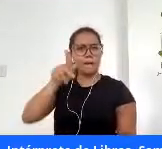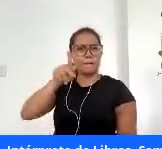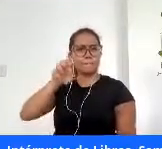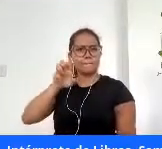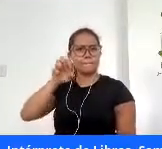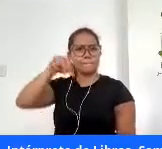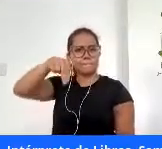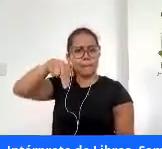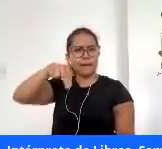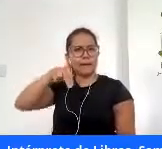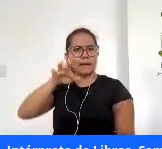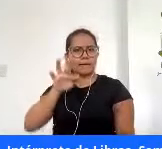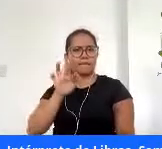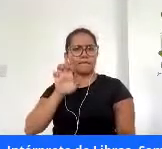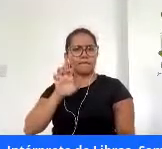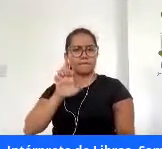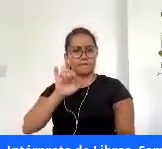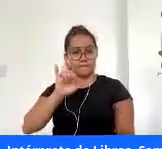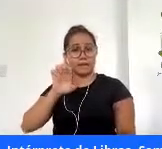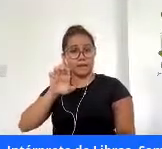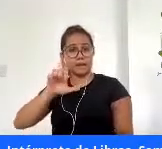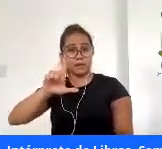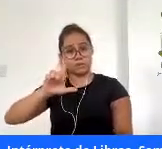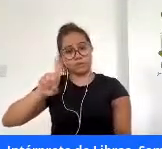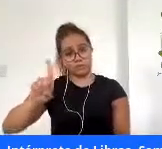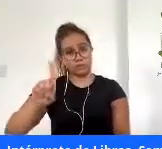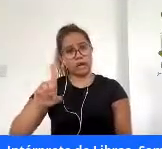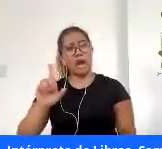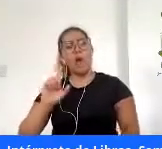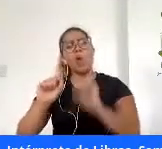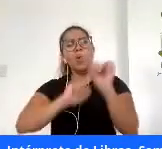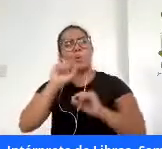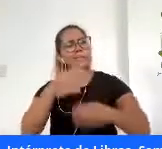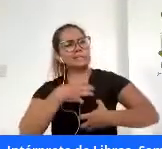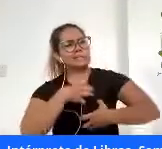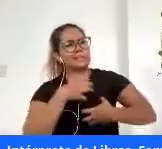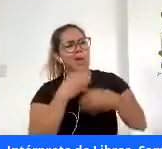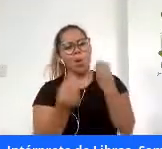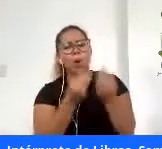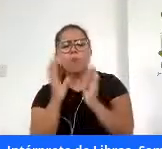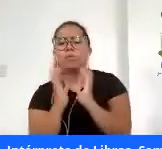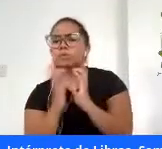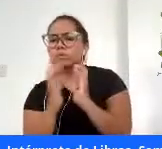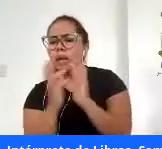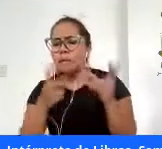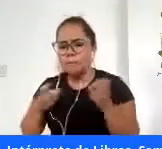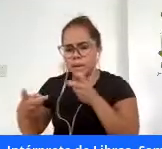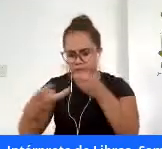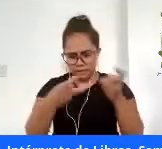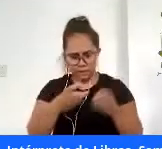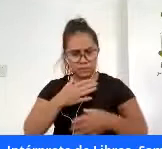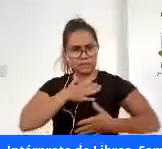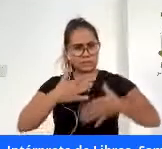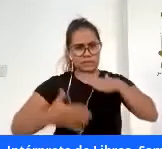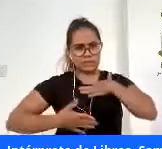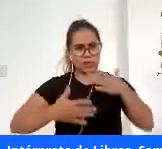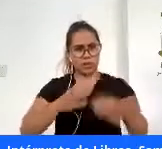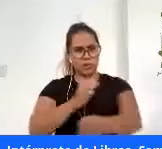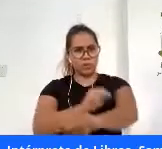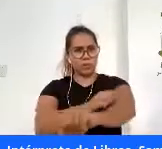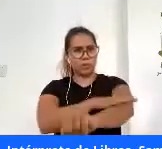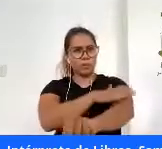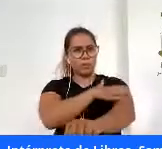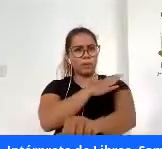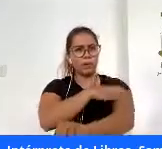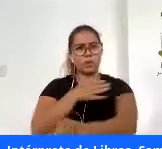justamente no que está sentindo, no que o nosso cérebro percebe de sensores do nosso corpo. Aqui,